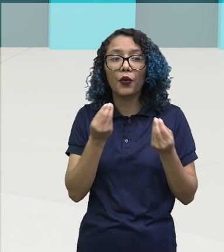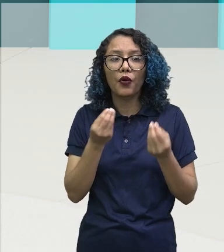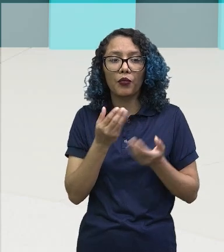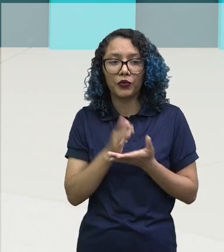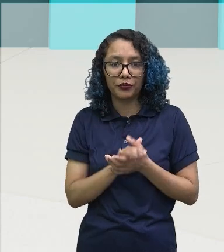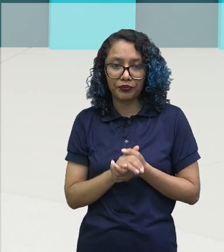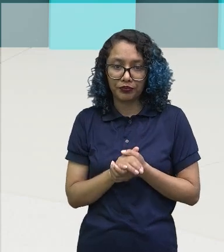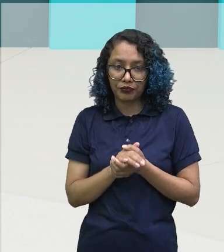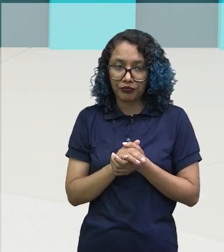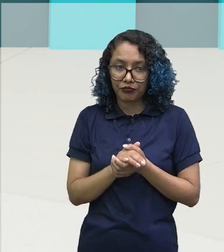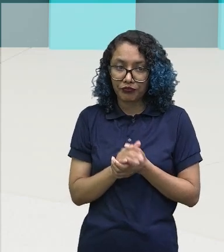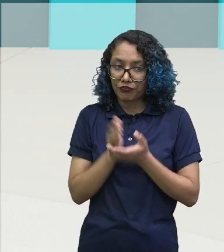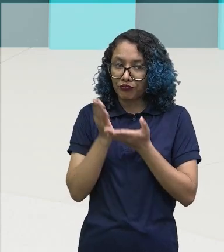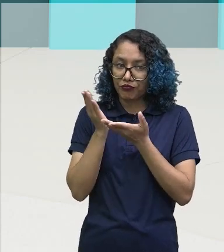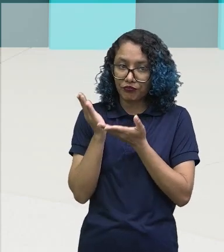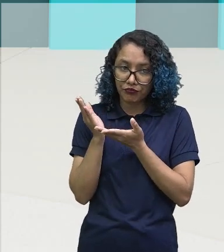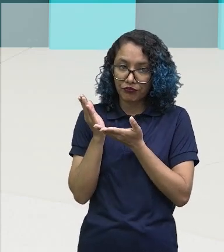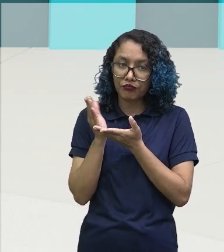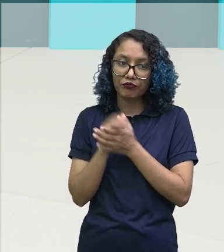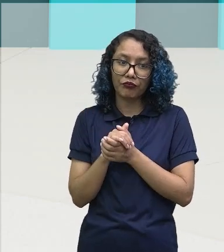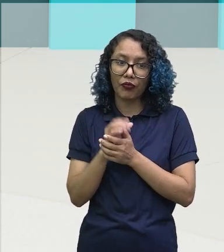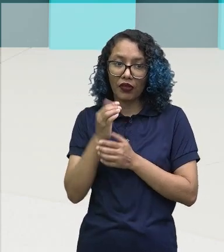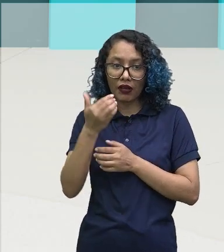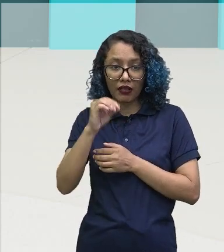10% dos professores